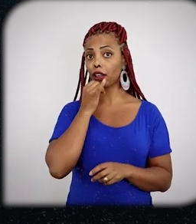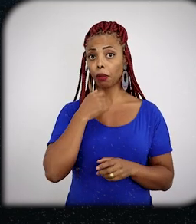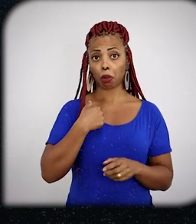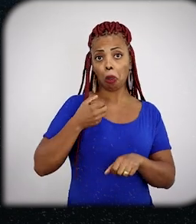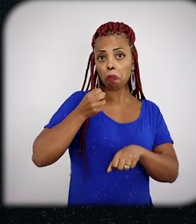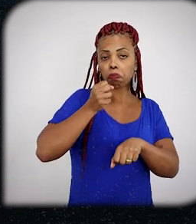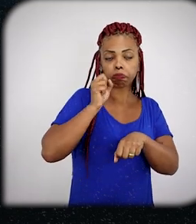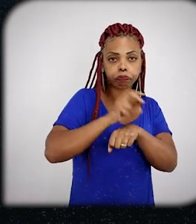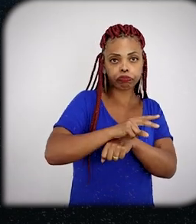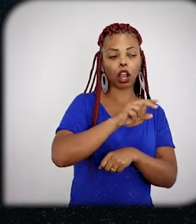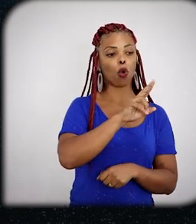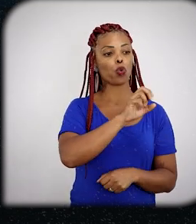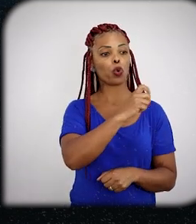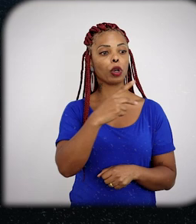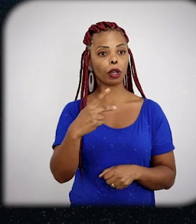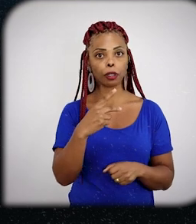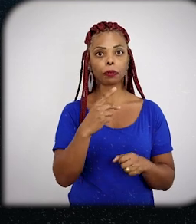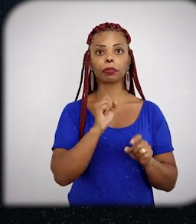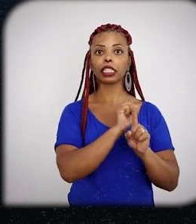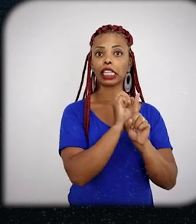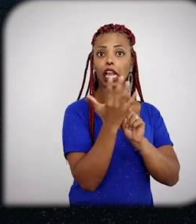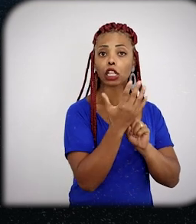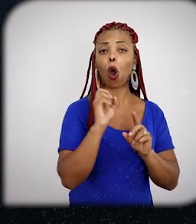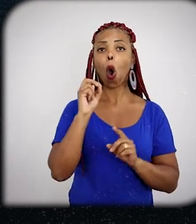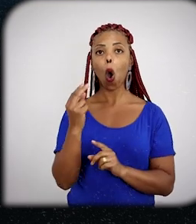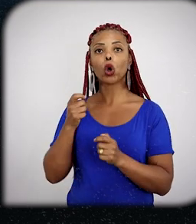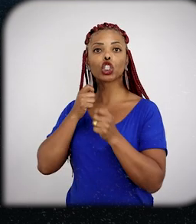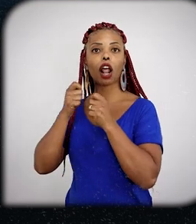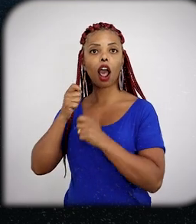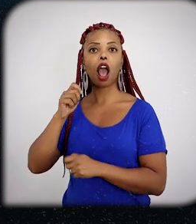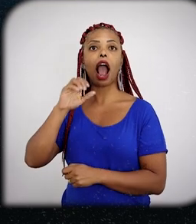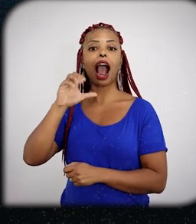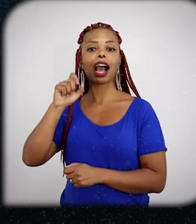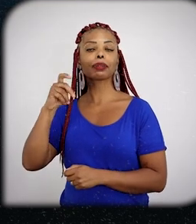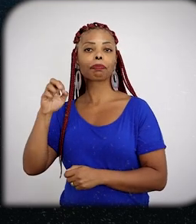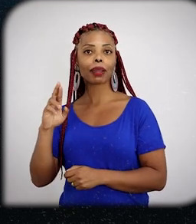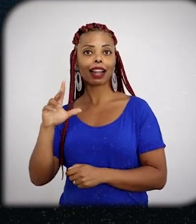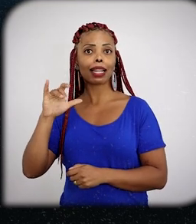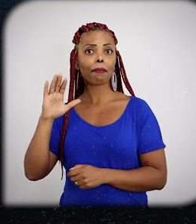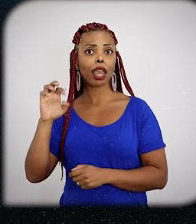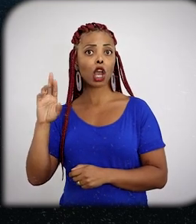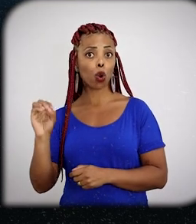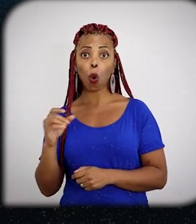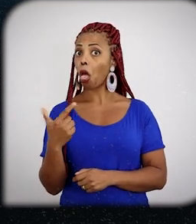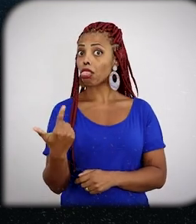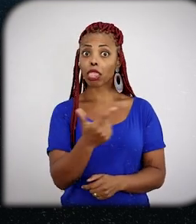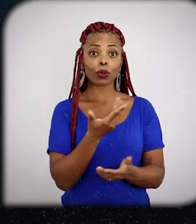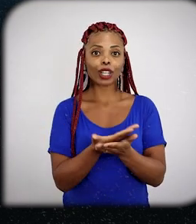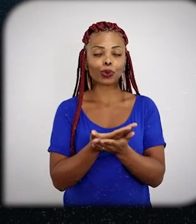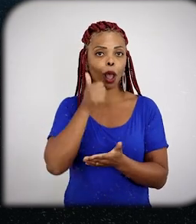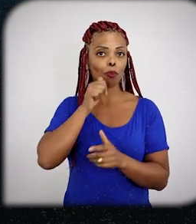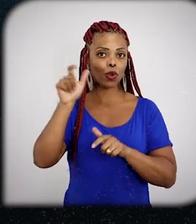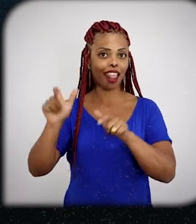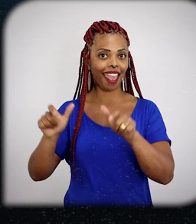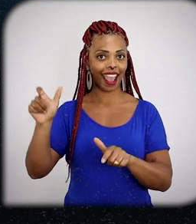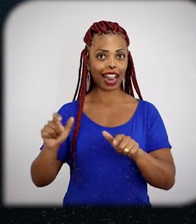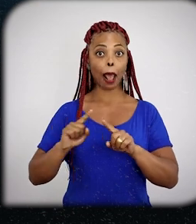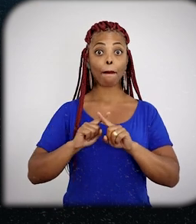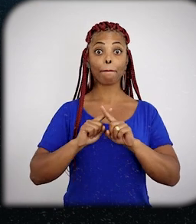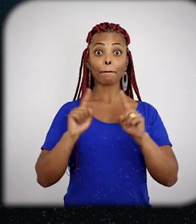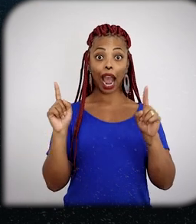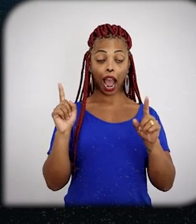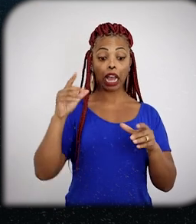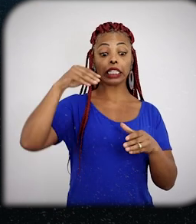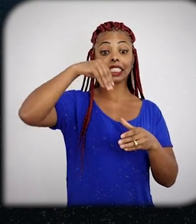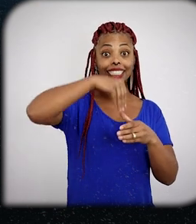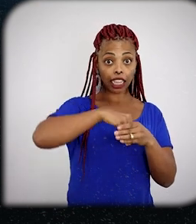seja nas ciências sociais da USP, seja no jornalismo na Casper Libero, elas não eram bibliografia. Mas no período